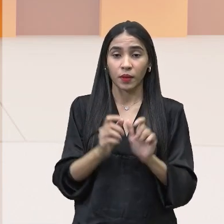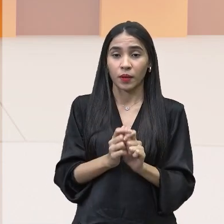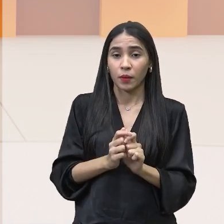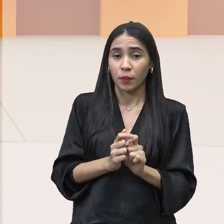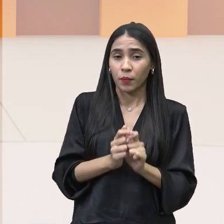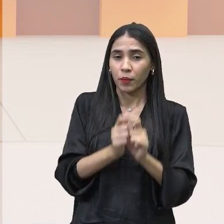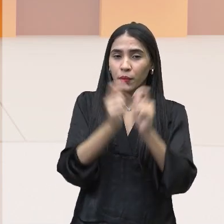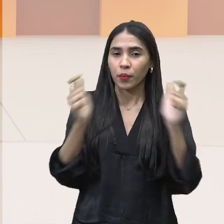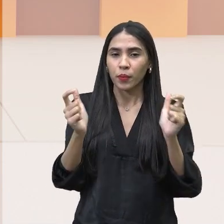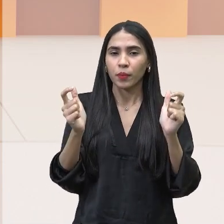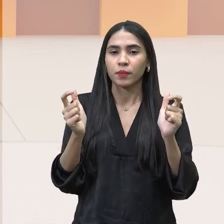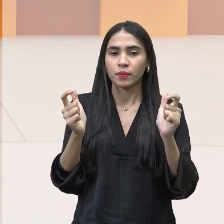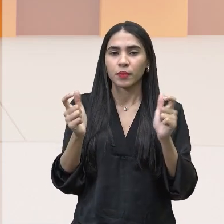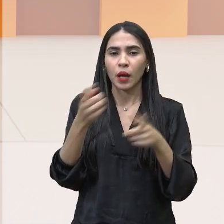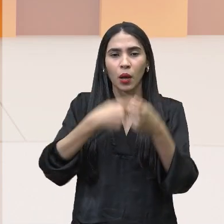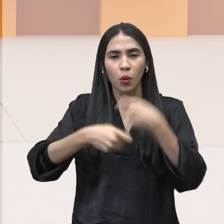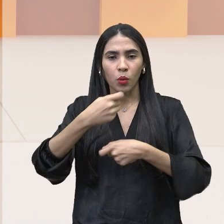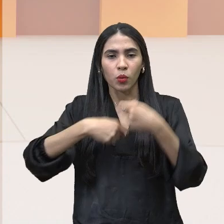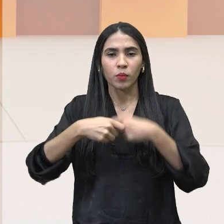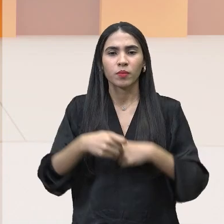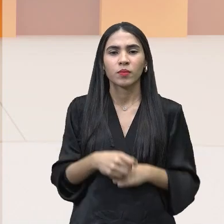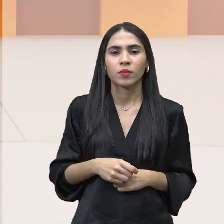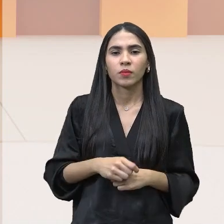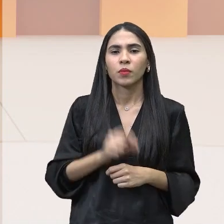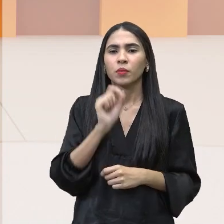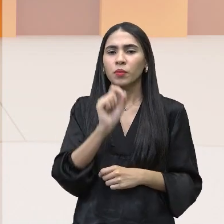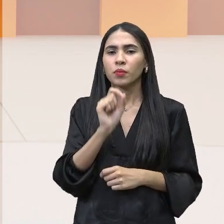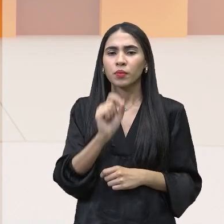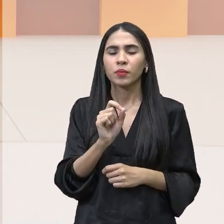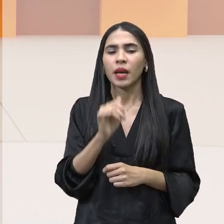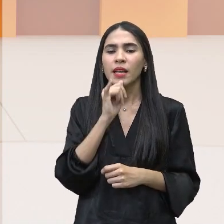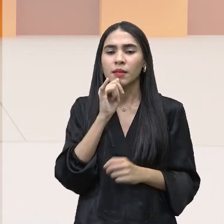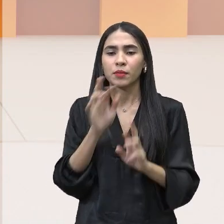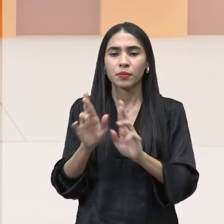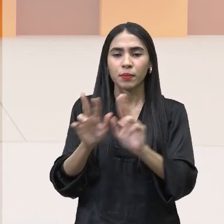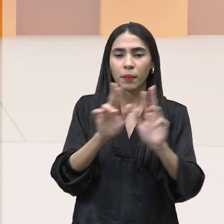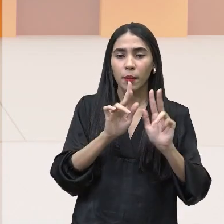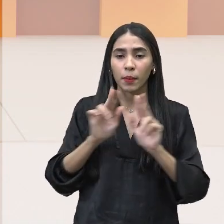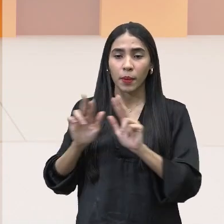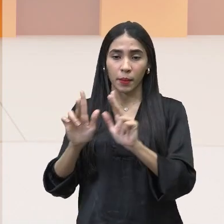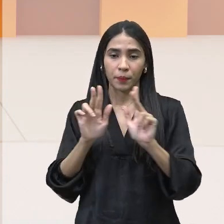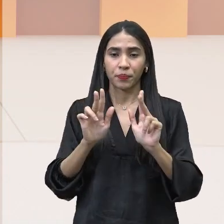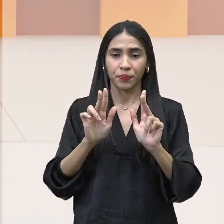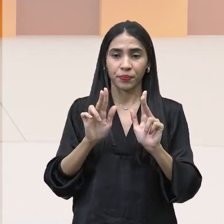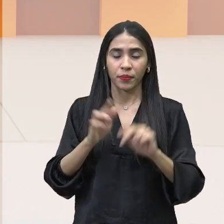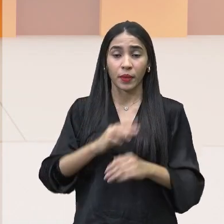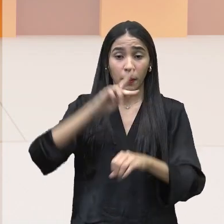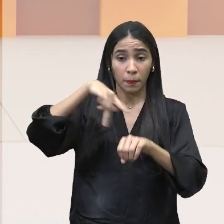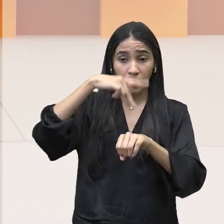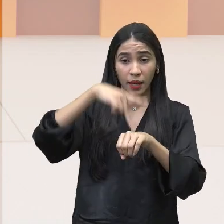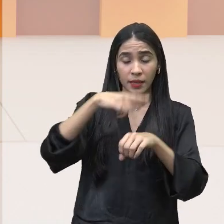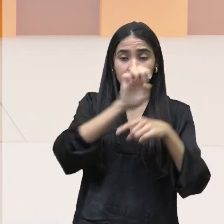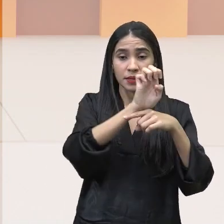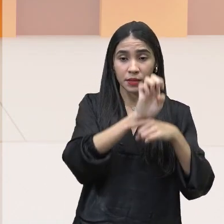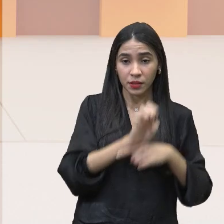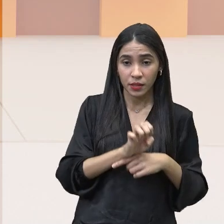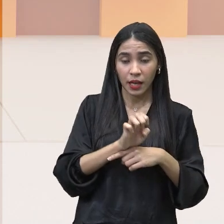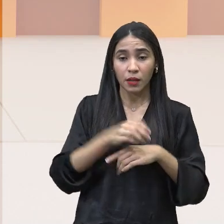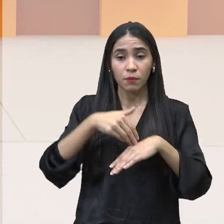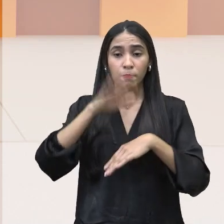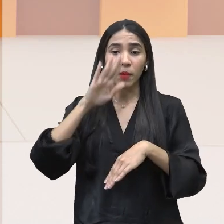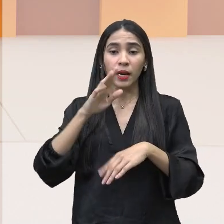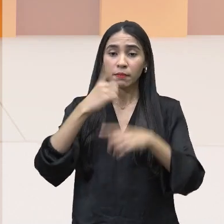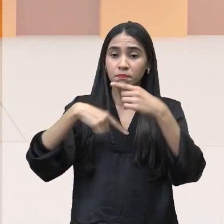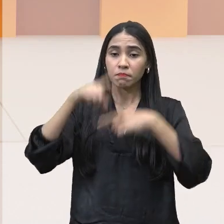Ampliações das assimetrias econômicas. O que é isso, professor? As diferenças, né? Então, países, estados mais